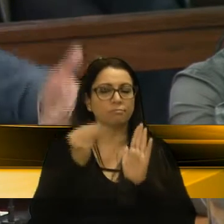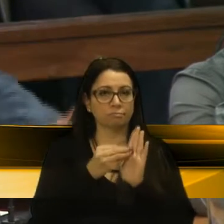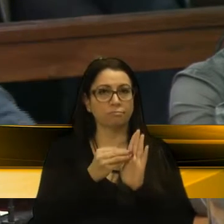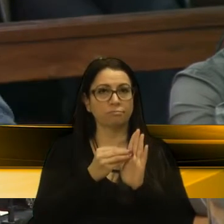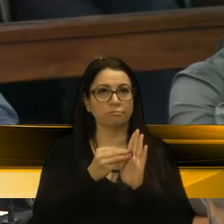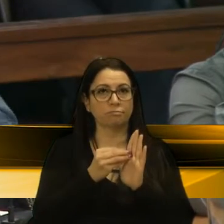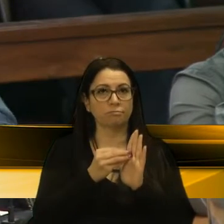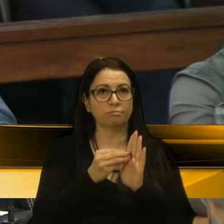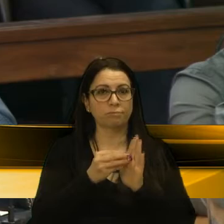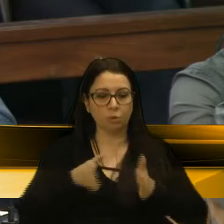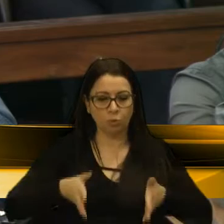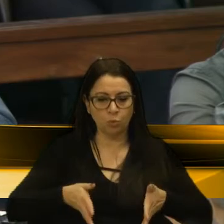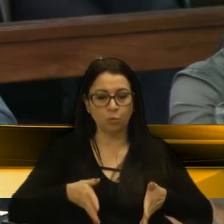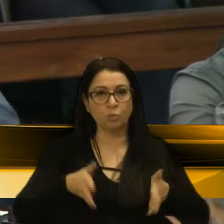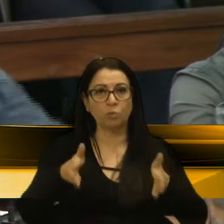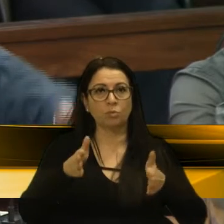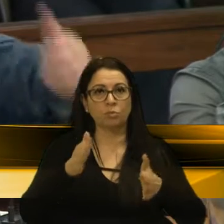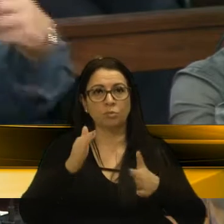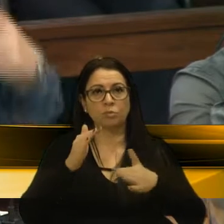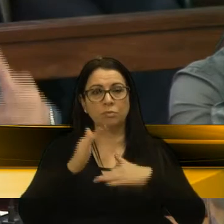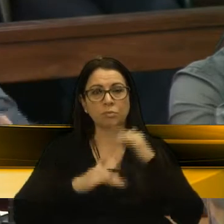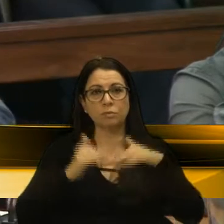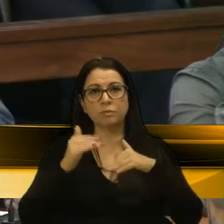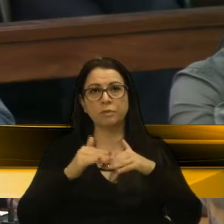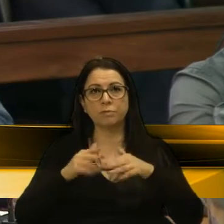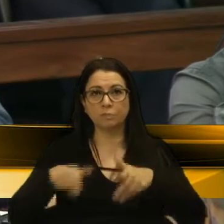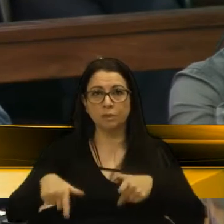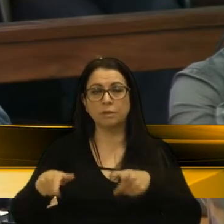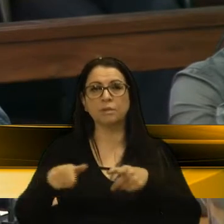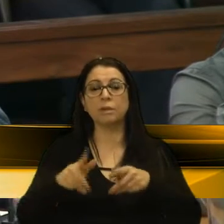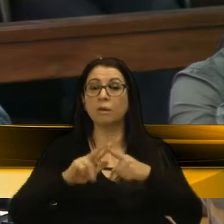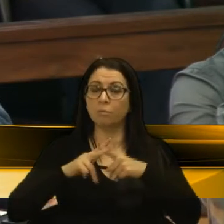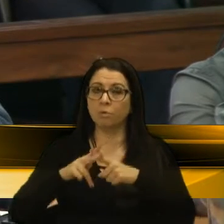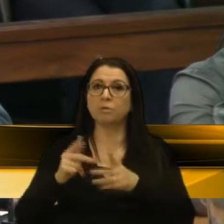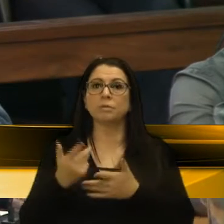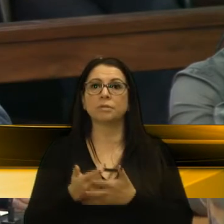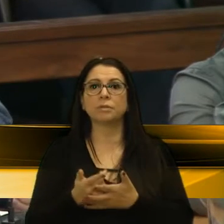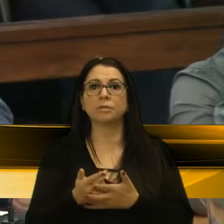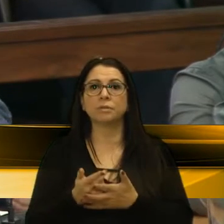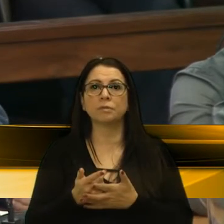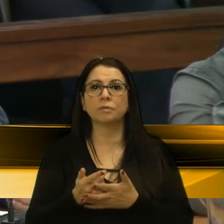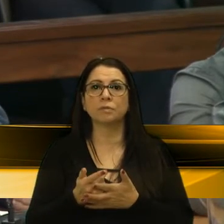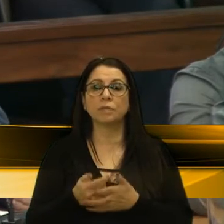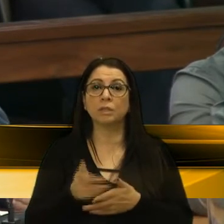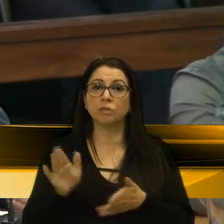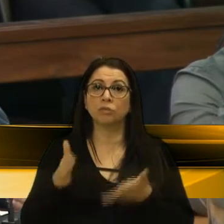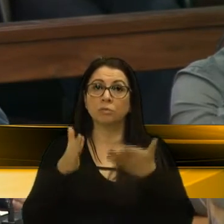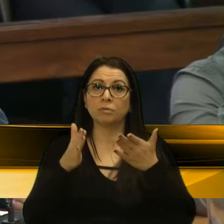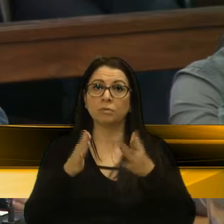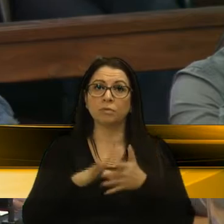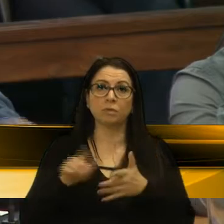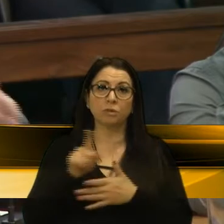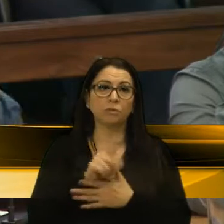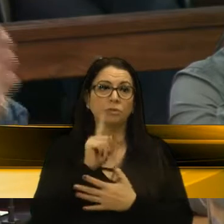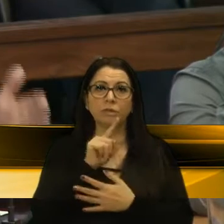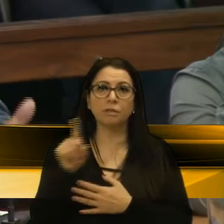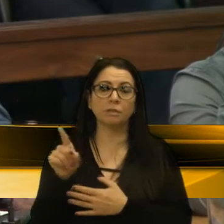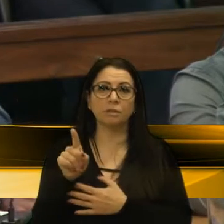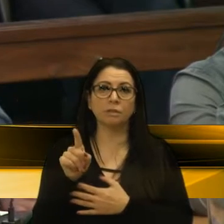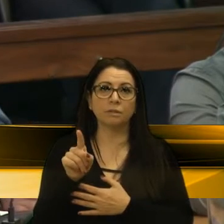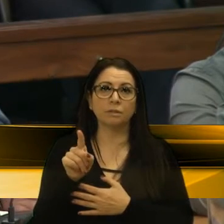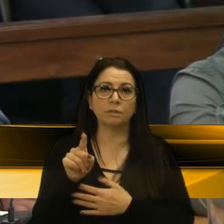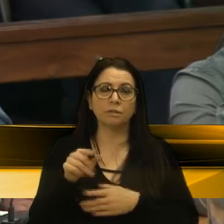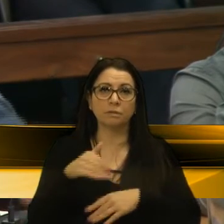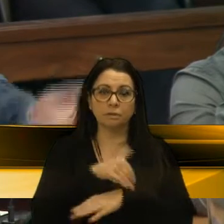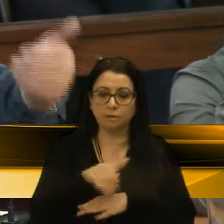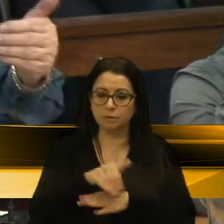dos corredores de desenvolvimento, a manutenção, né, do estímulo à verticalização nas vias